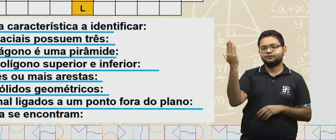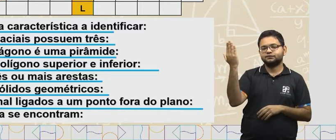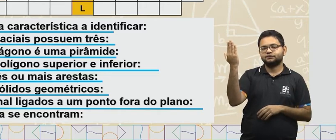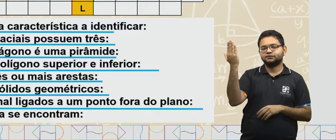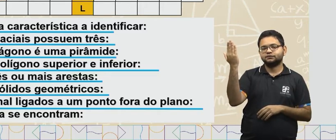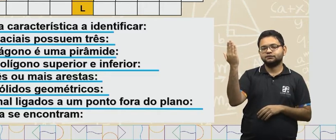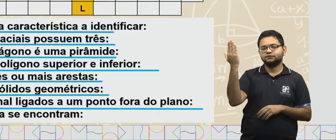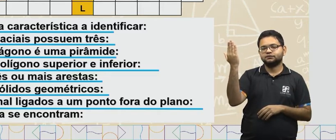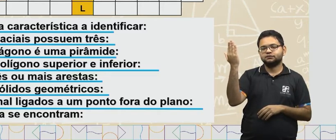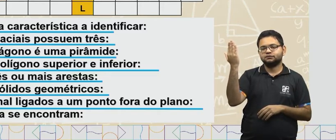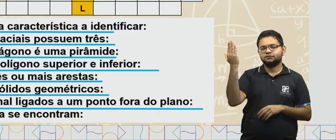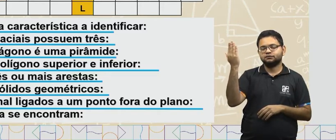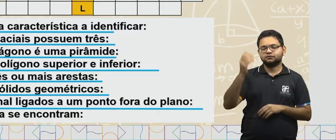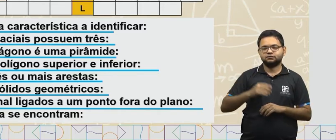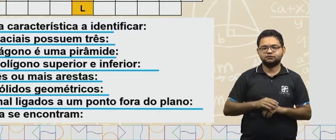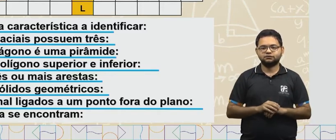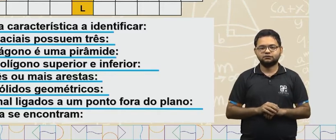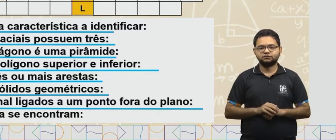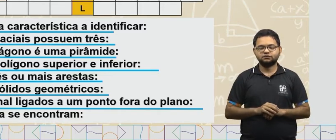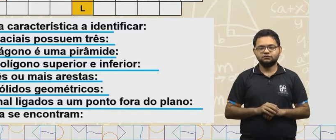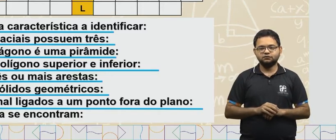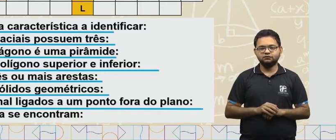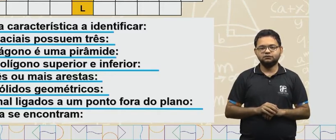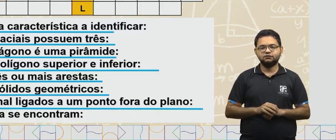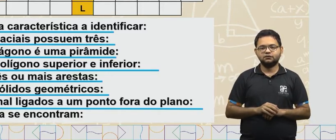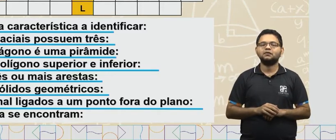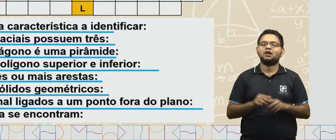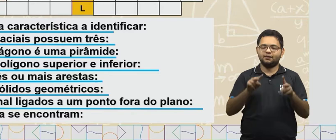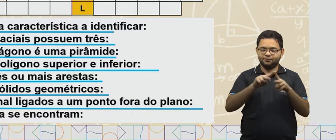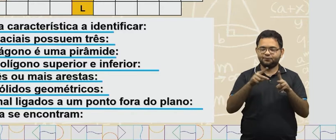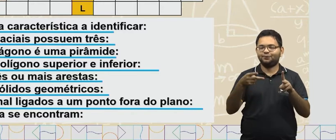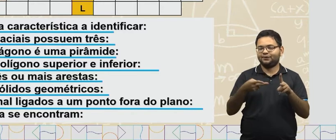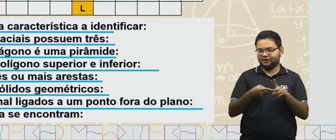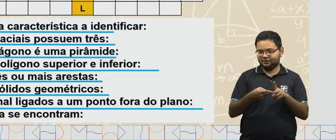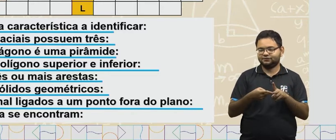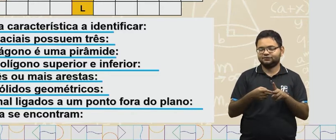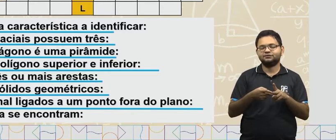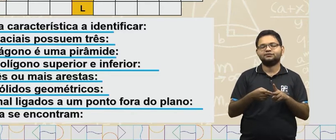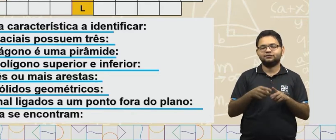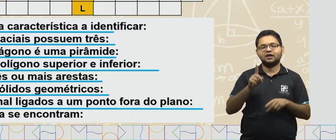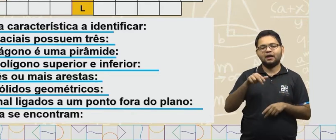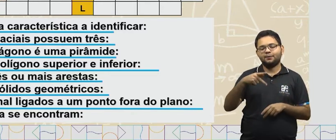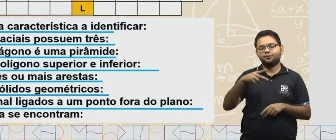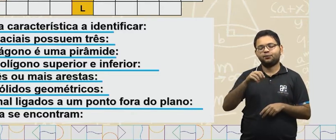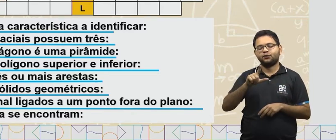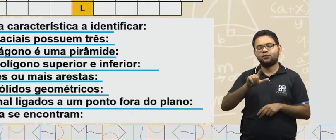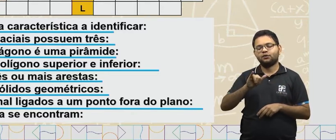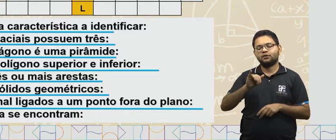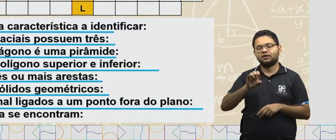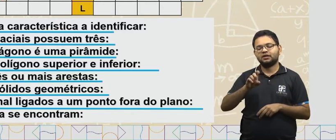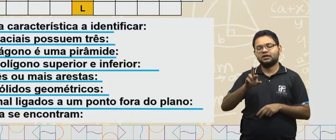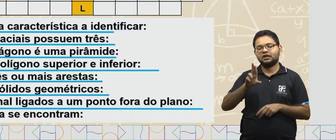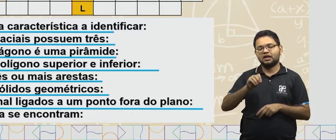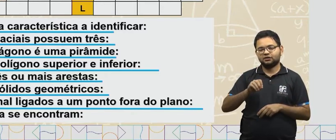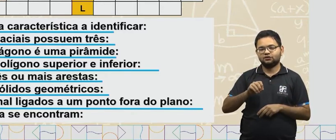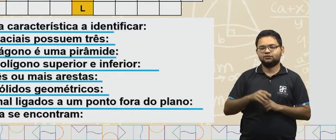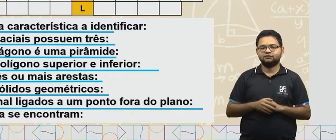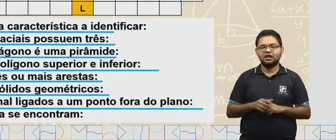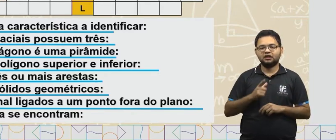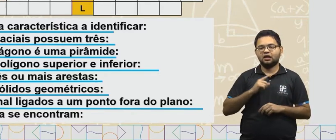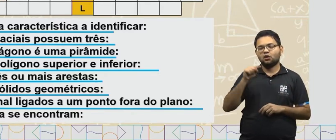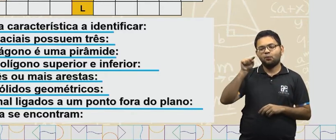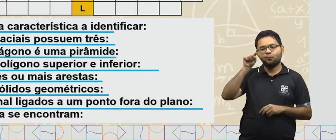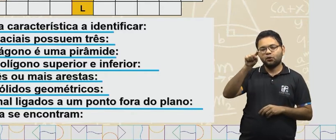resposta é uma pirâmide. São pirâmides, são poliedros que possuem uma